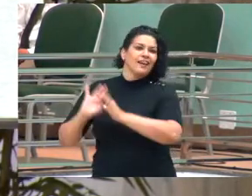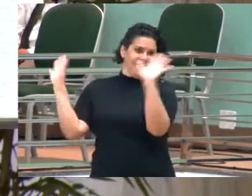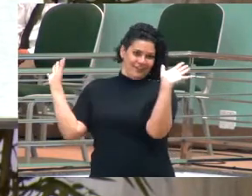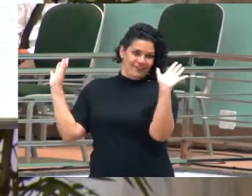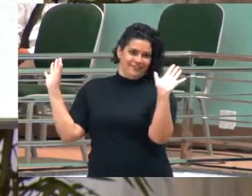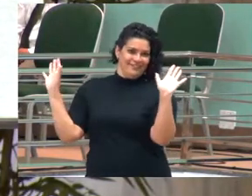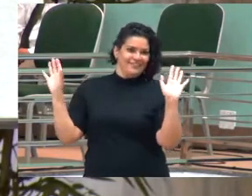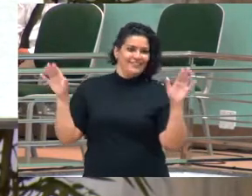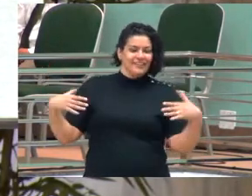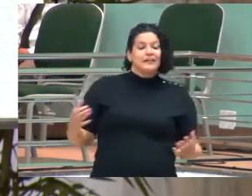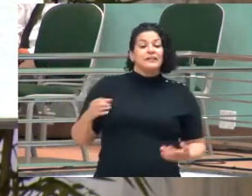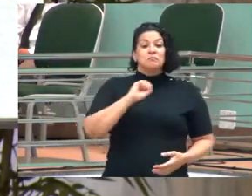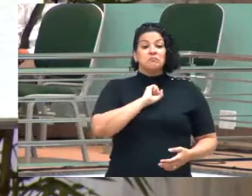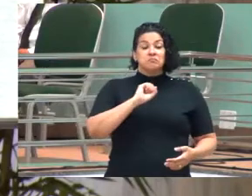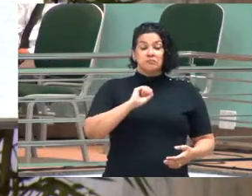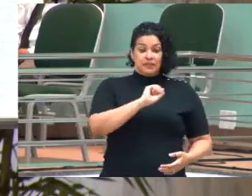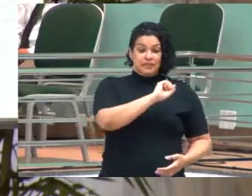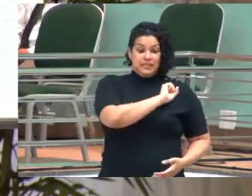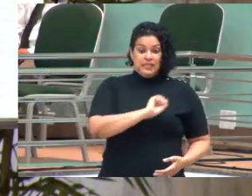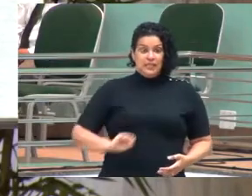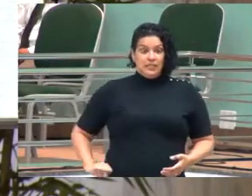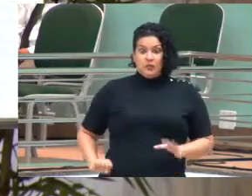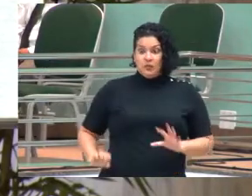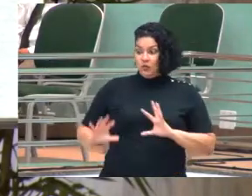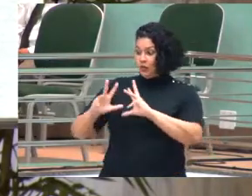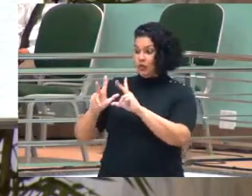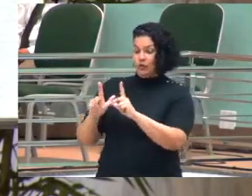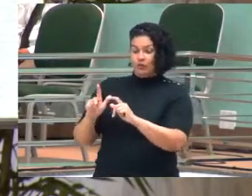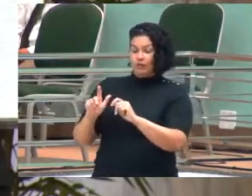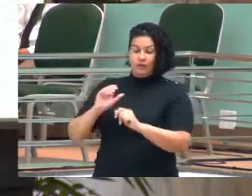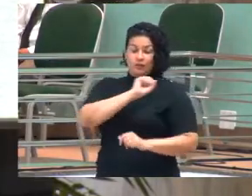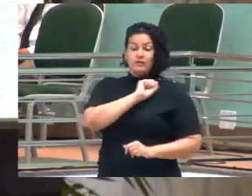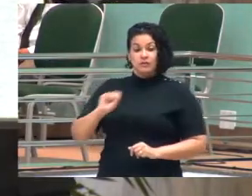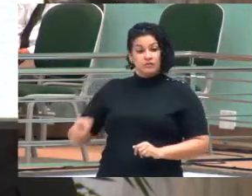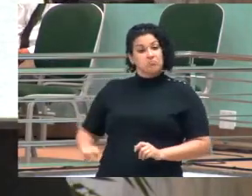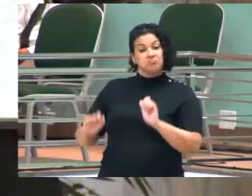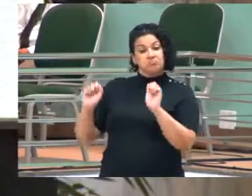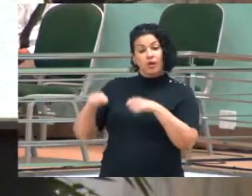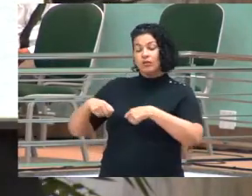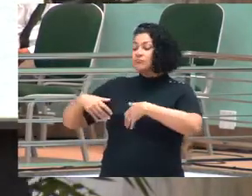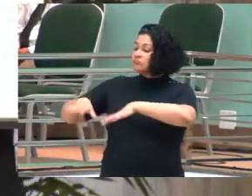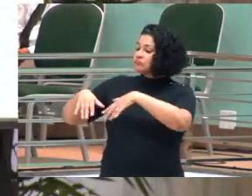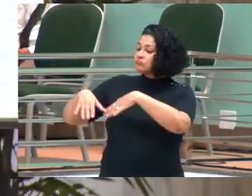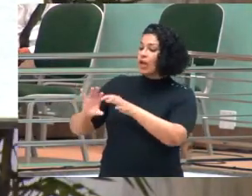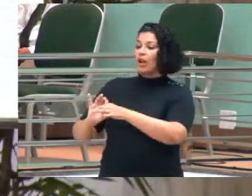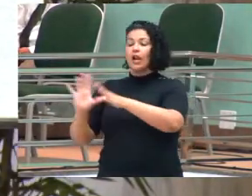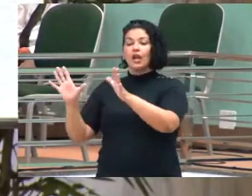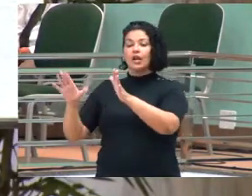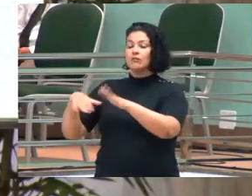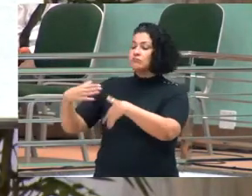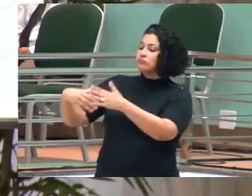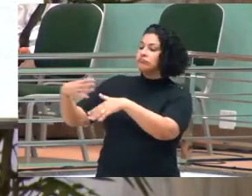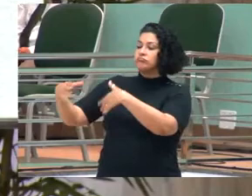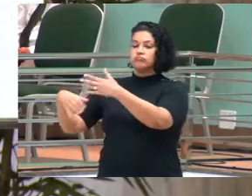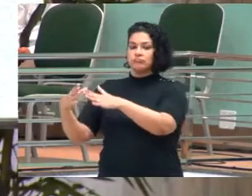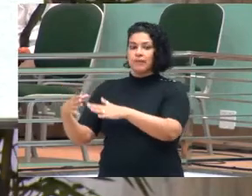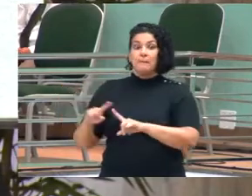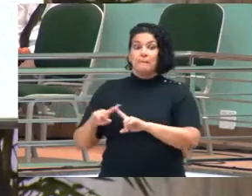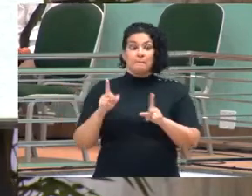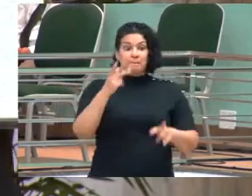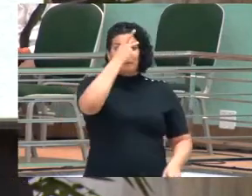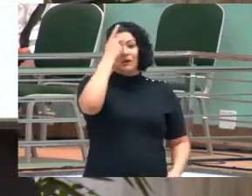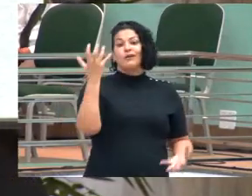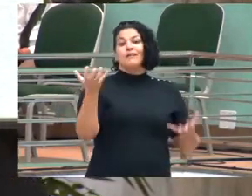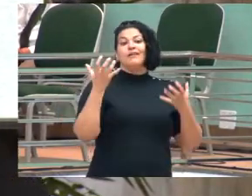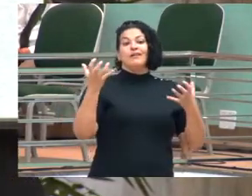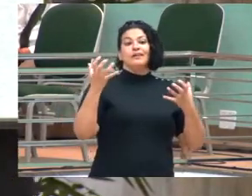interessante, porque já estava sendo vendido. As pessoas compravam a honra de ser um sacerdote. Os